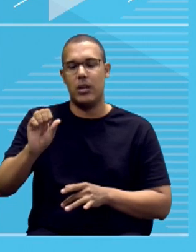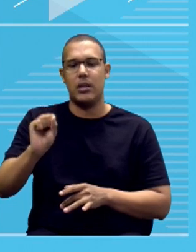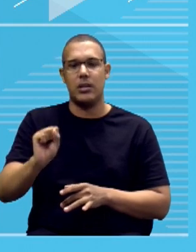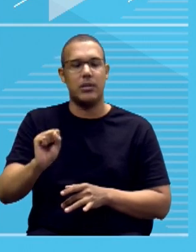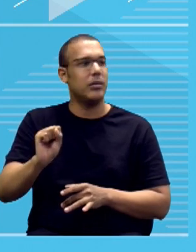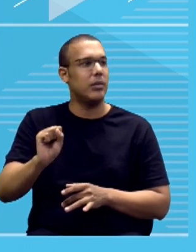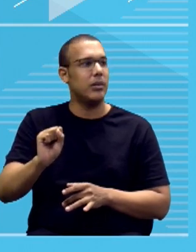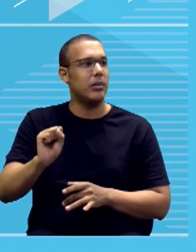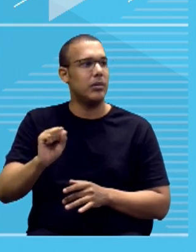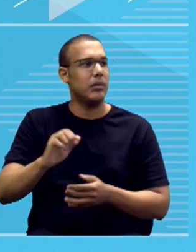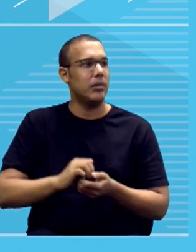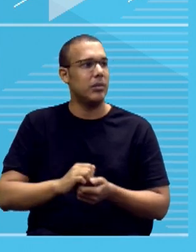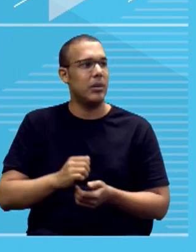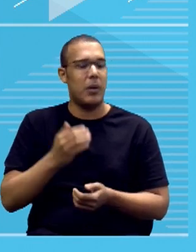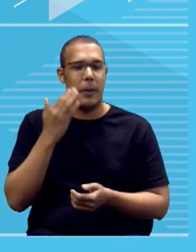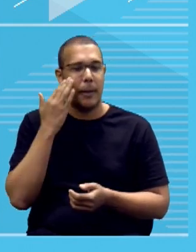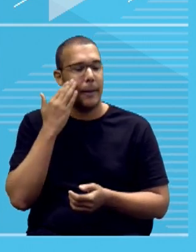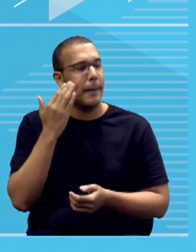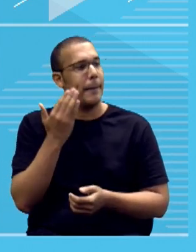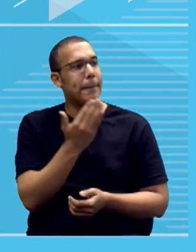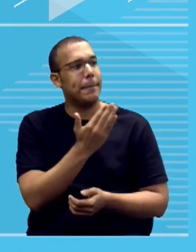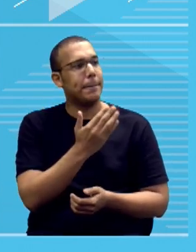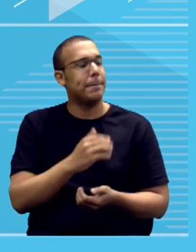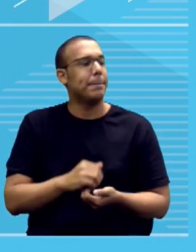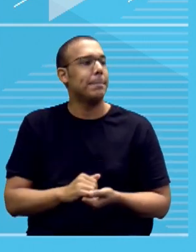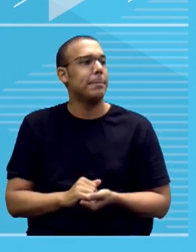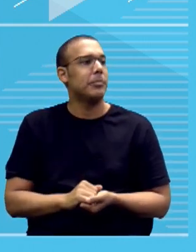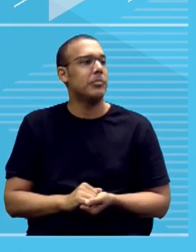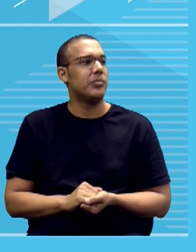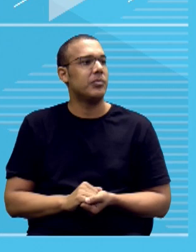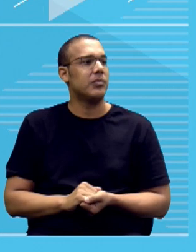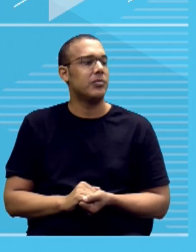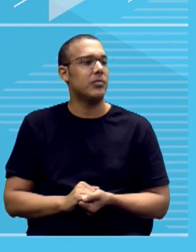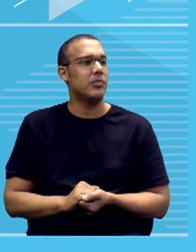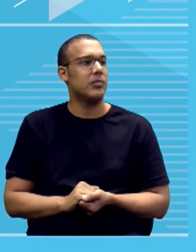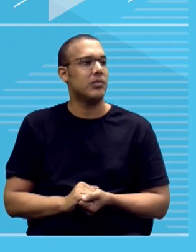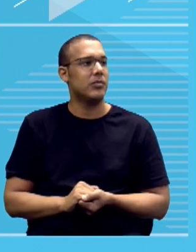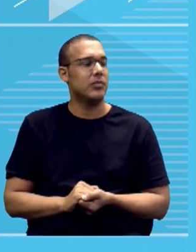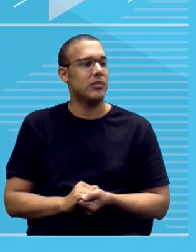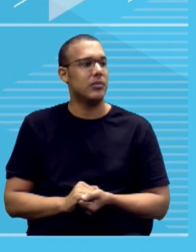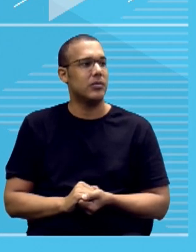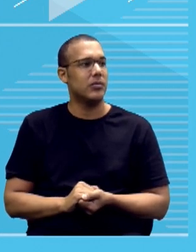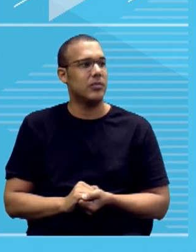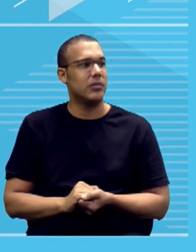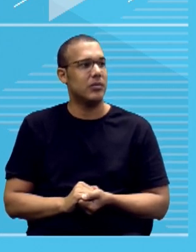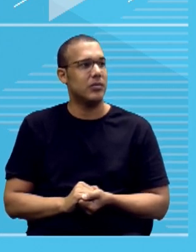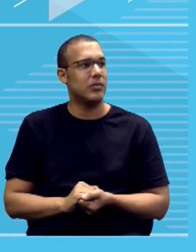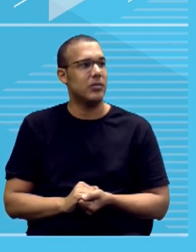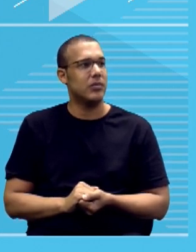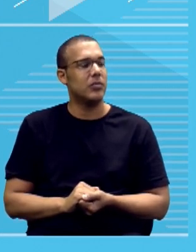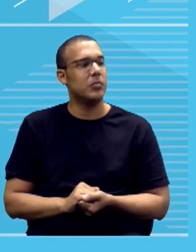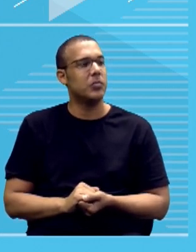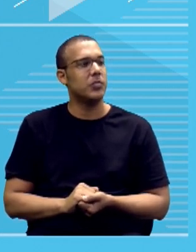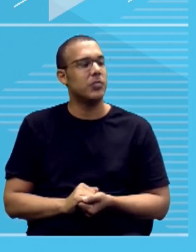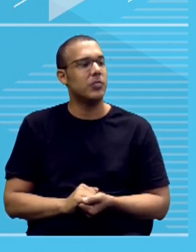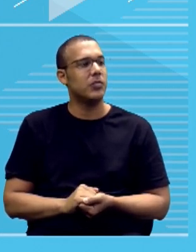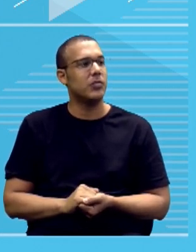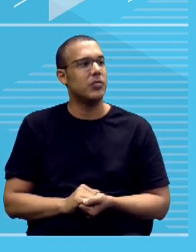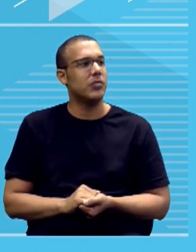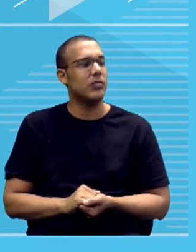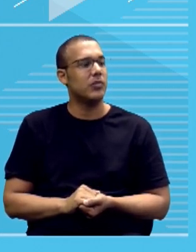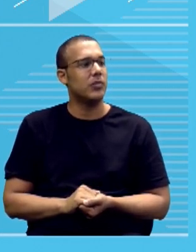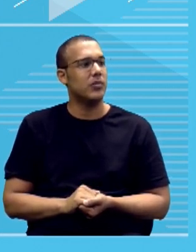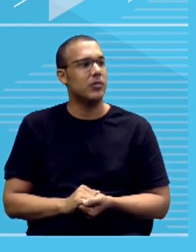Por meio da primeira lei de Ohm, justamente como a gente estava falando, podemos utilizar a informação contida na curva característica dos resistores, dos